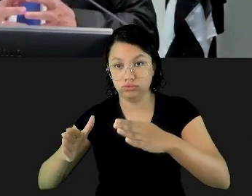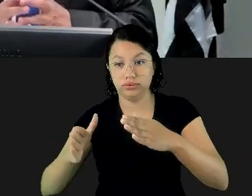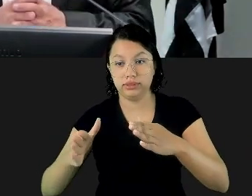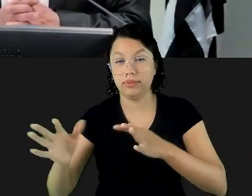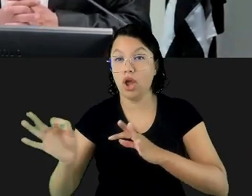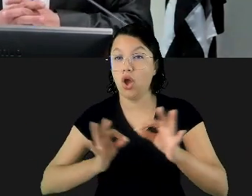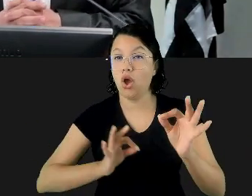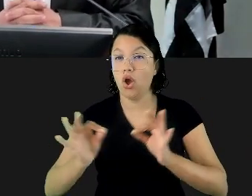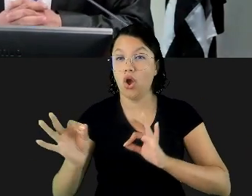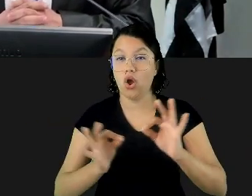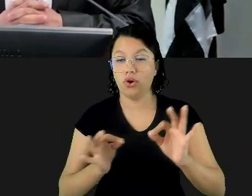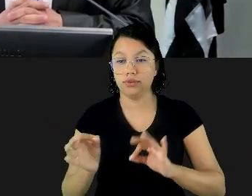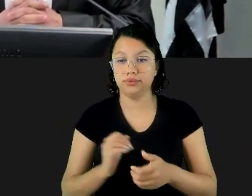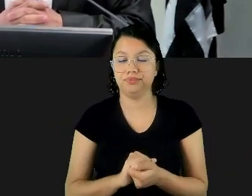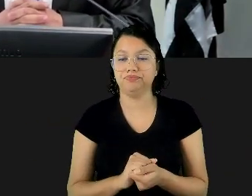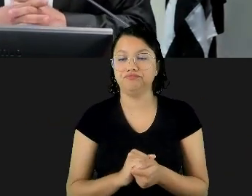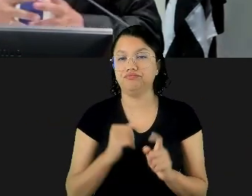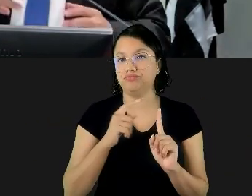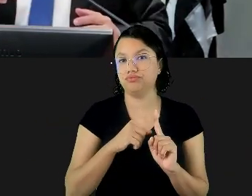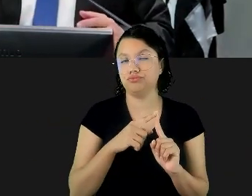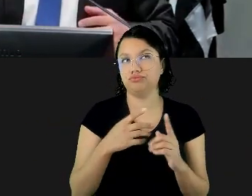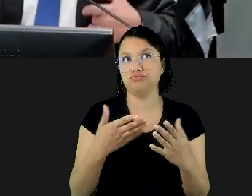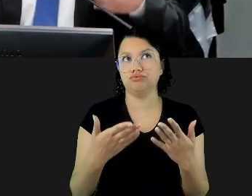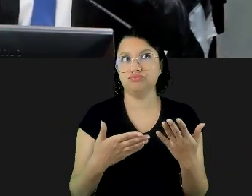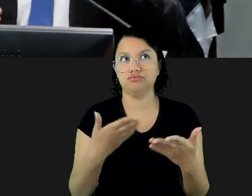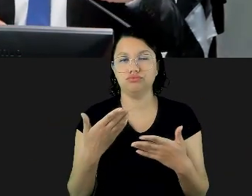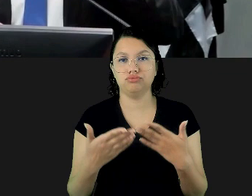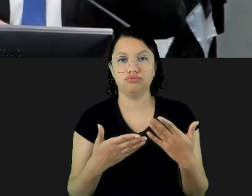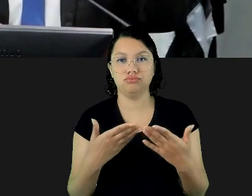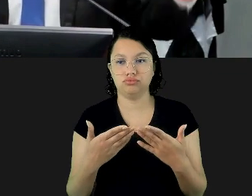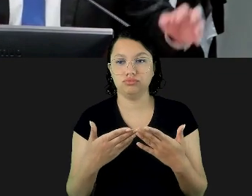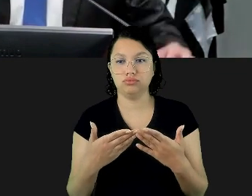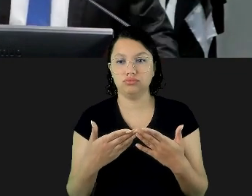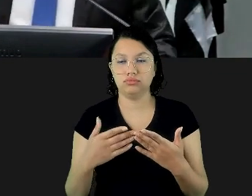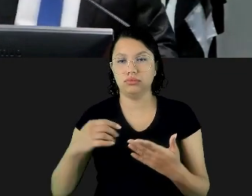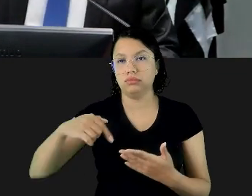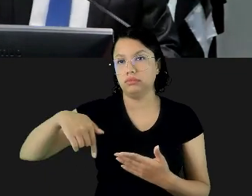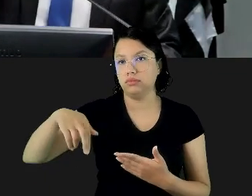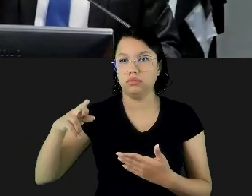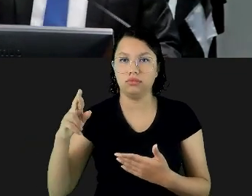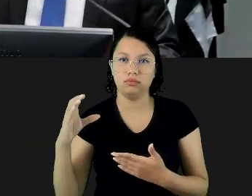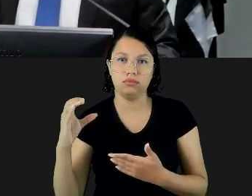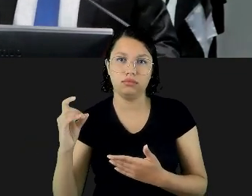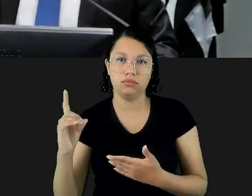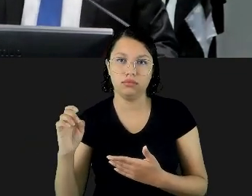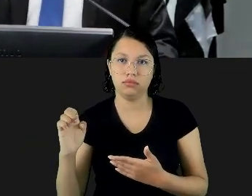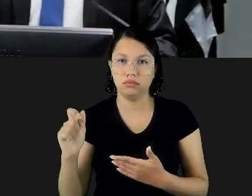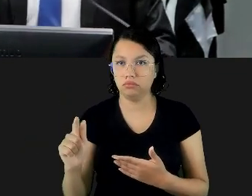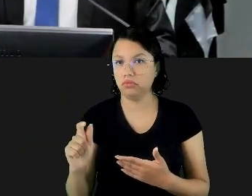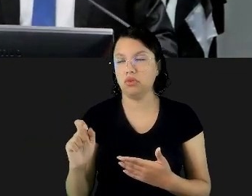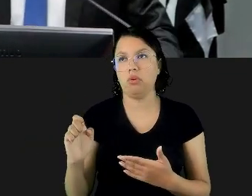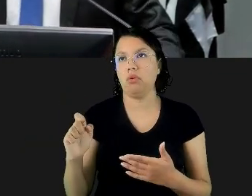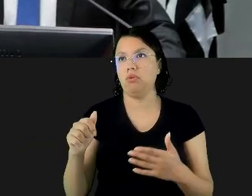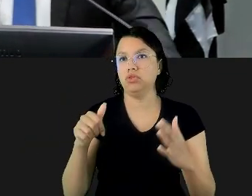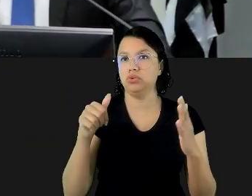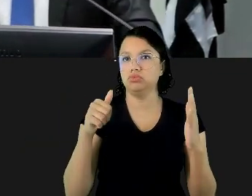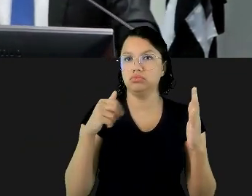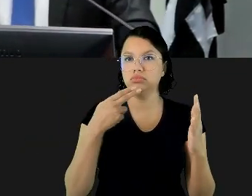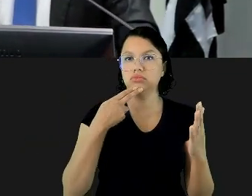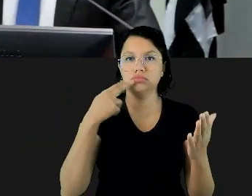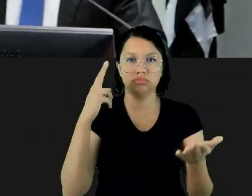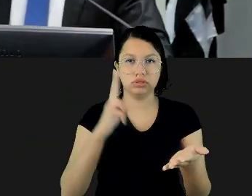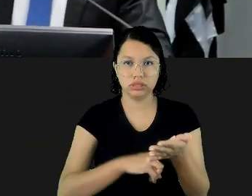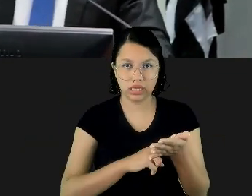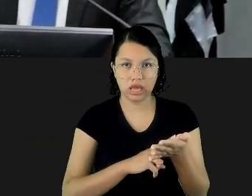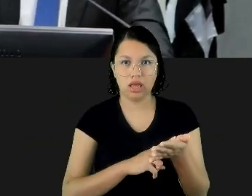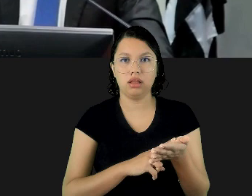organizar um QR Code, um selo, um freeway, em que